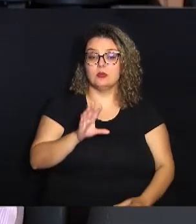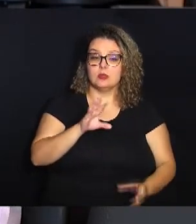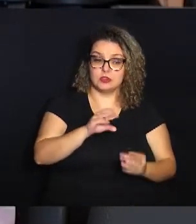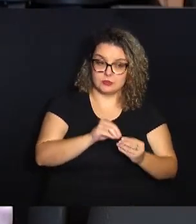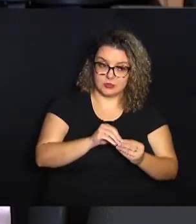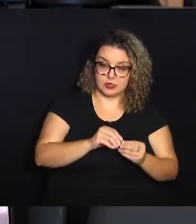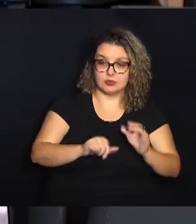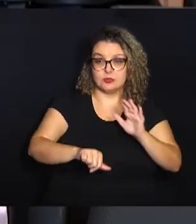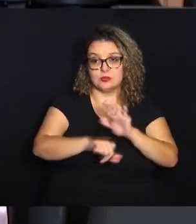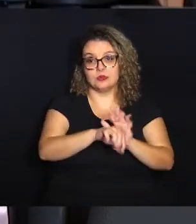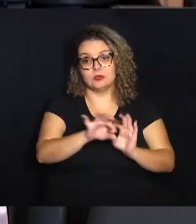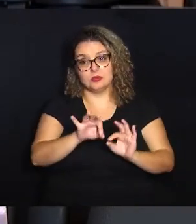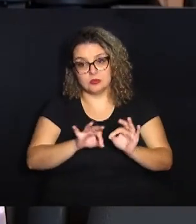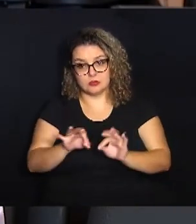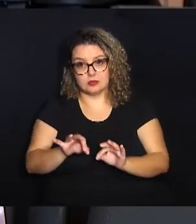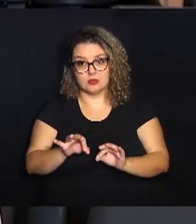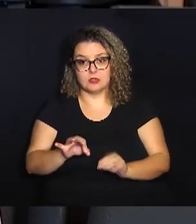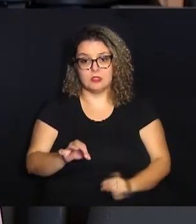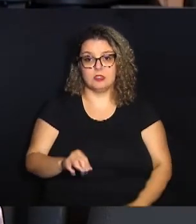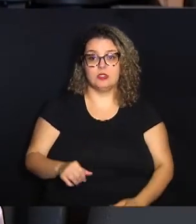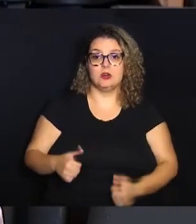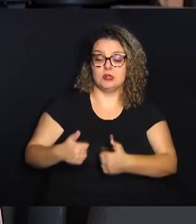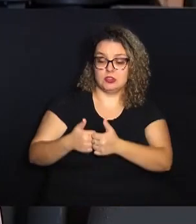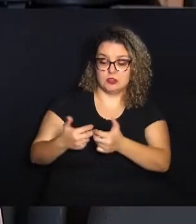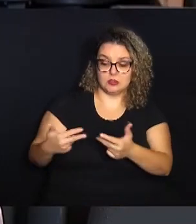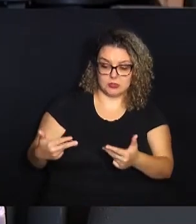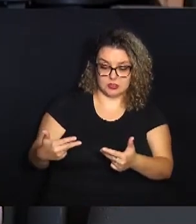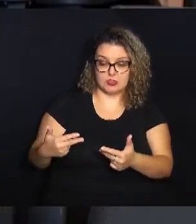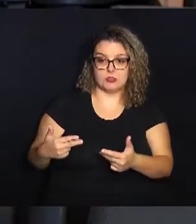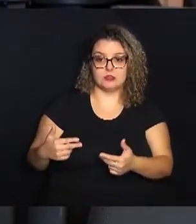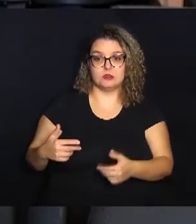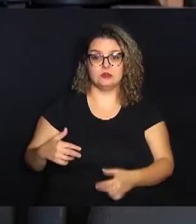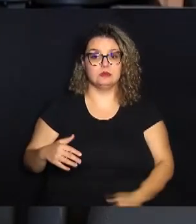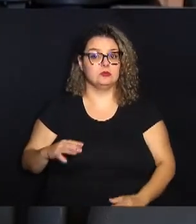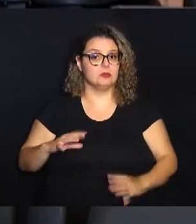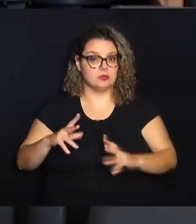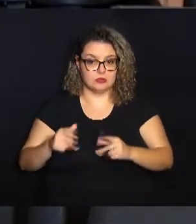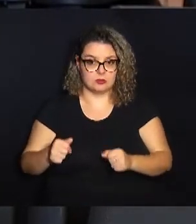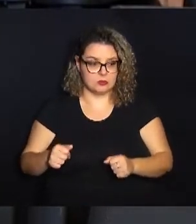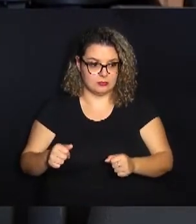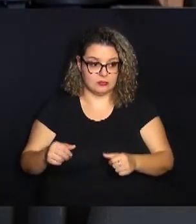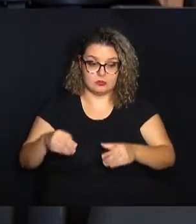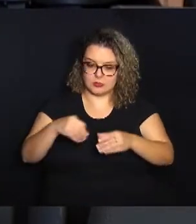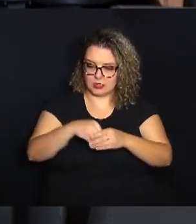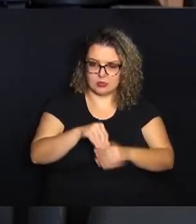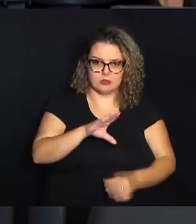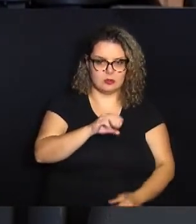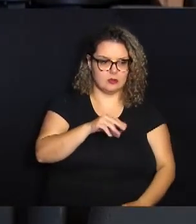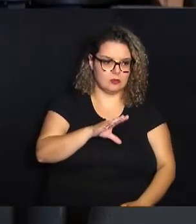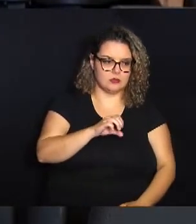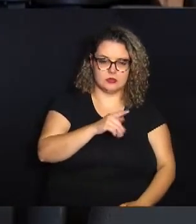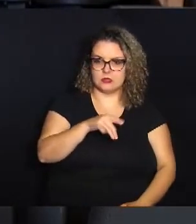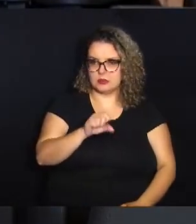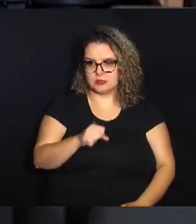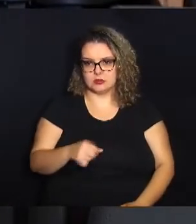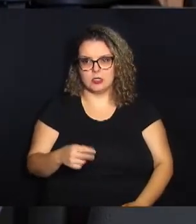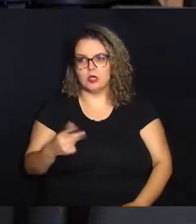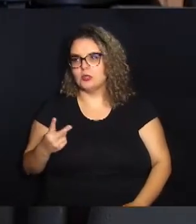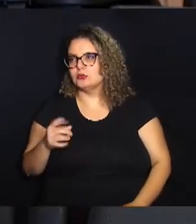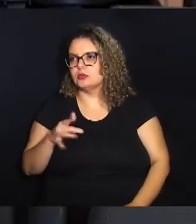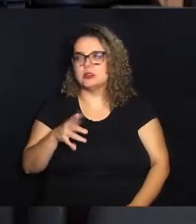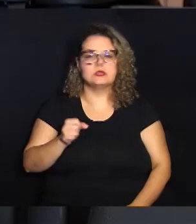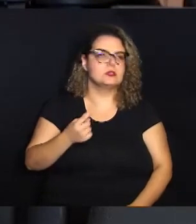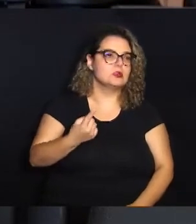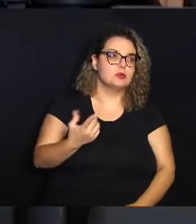crime organizado em linhas do transporte coletivo da cidade de Campinas. Isso está na concessão. Não importa se é 2 linhas, se é